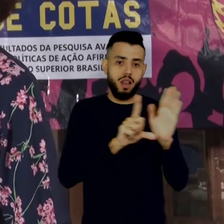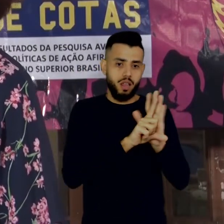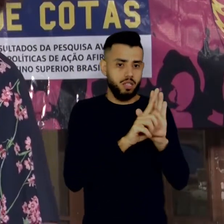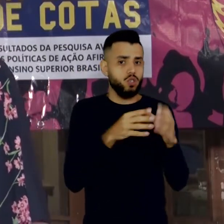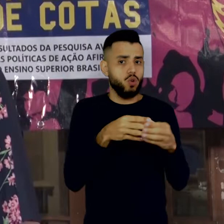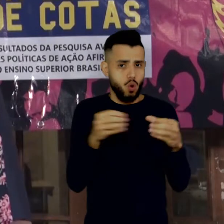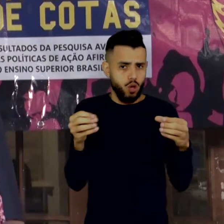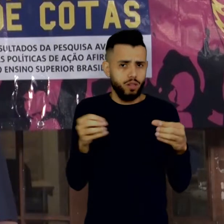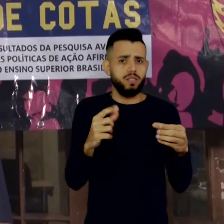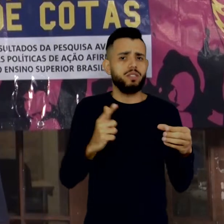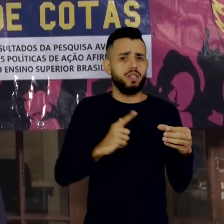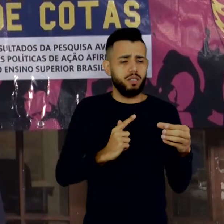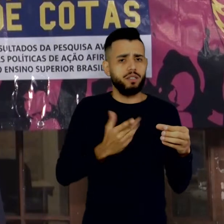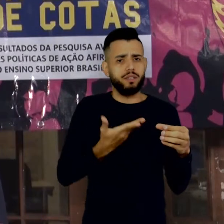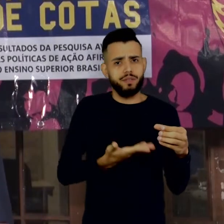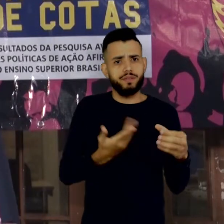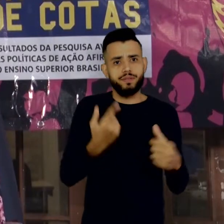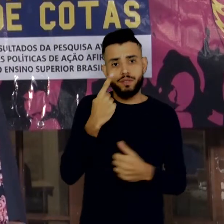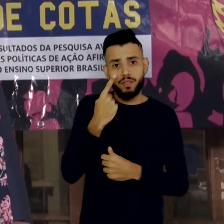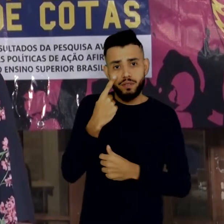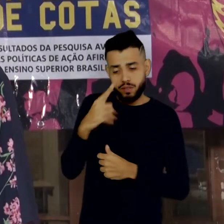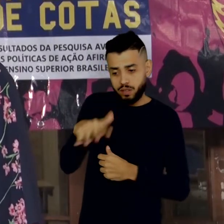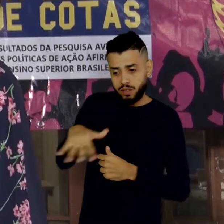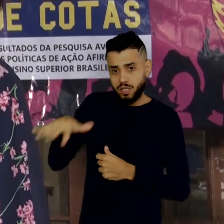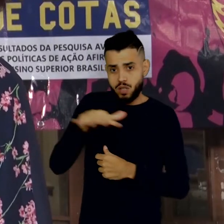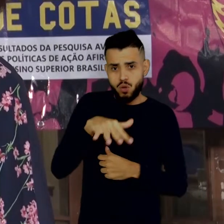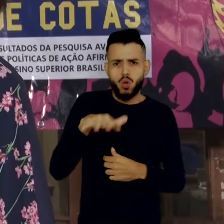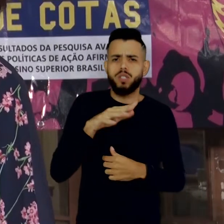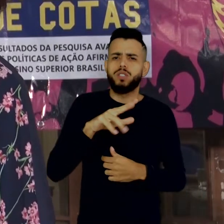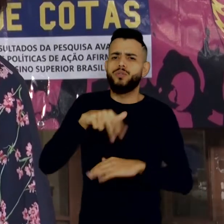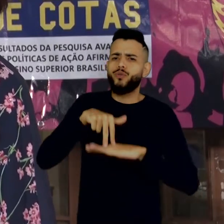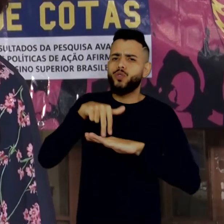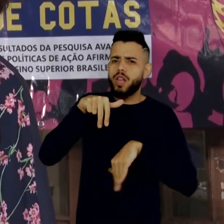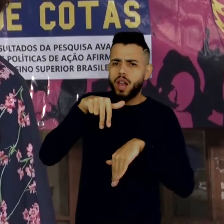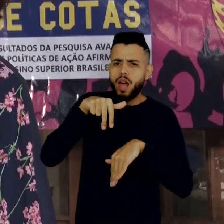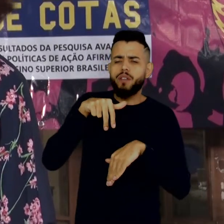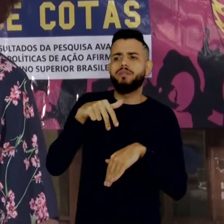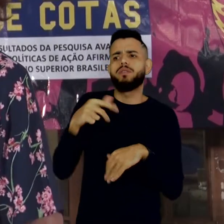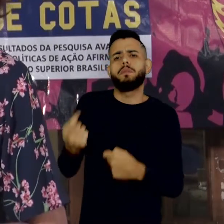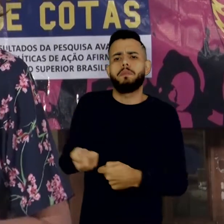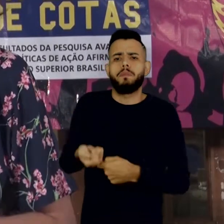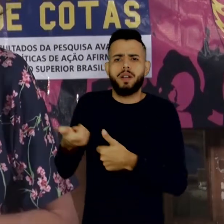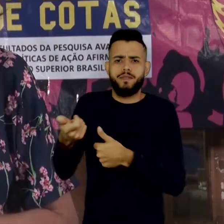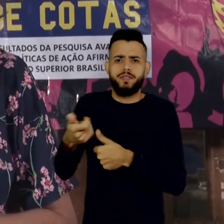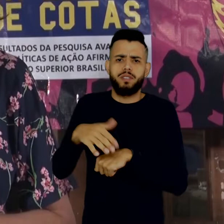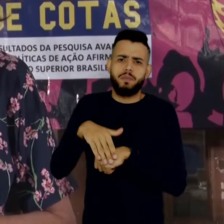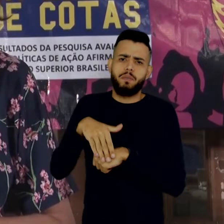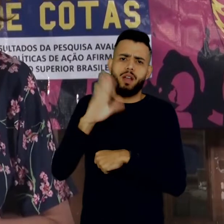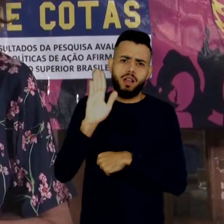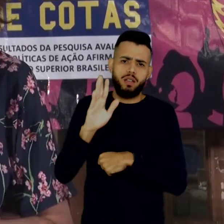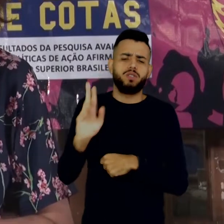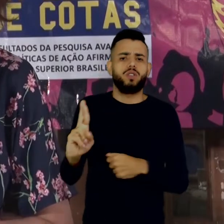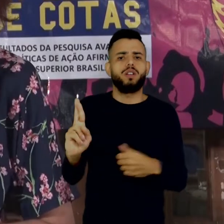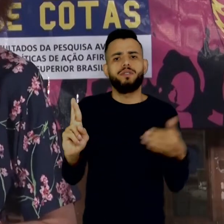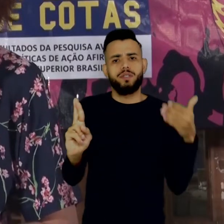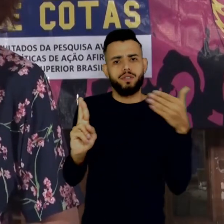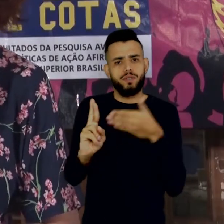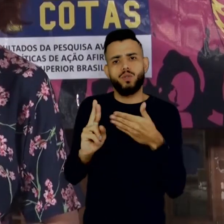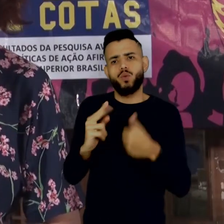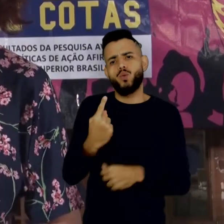cotas, visando que setores mais vulneráveis sejam mais diretamente beneficiados, né, aqui o referencial